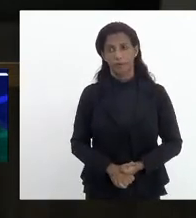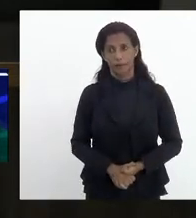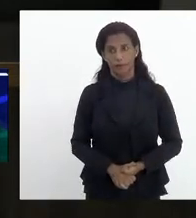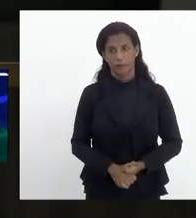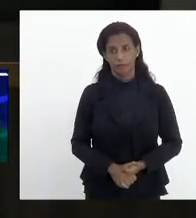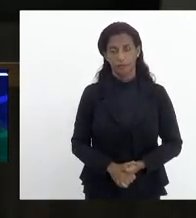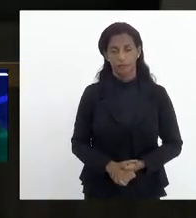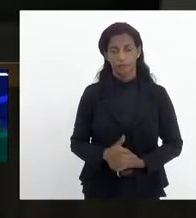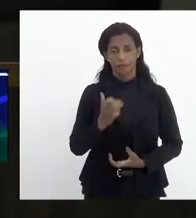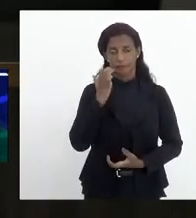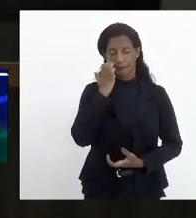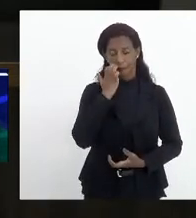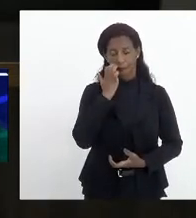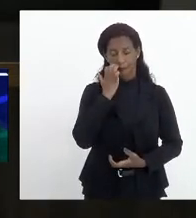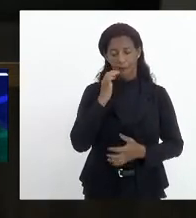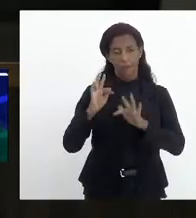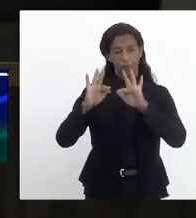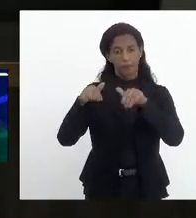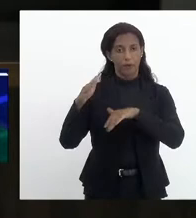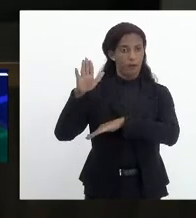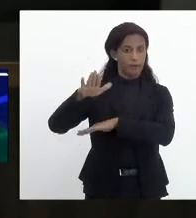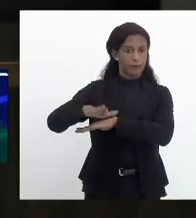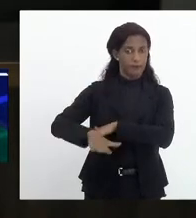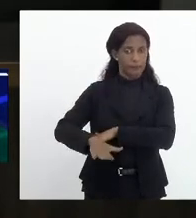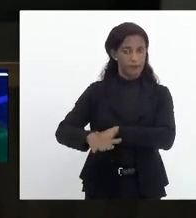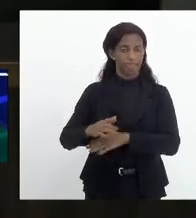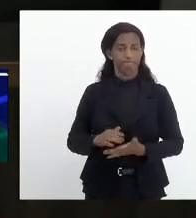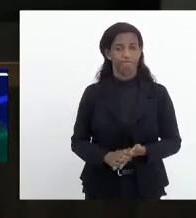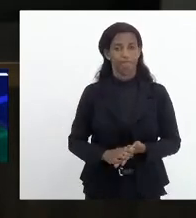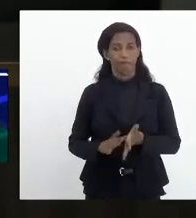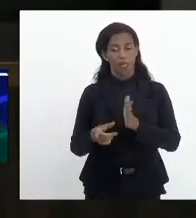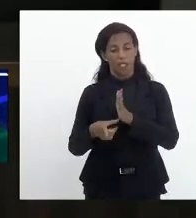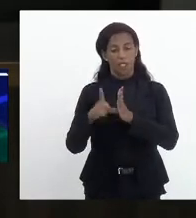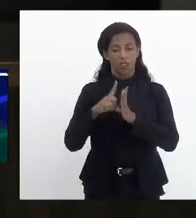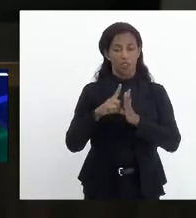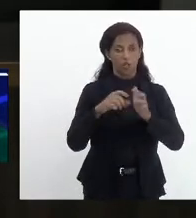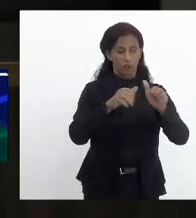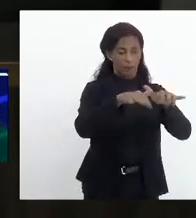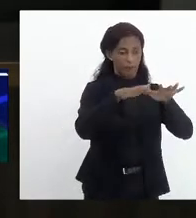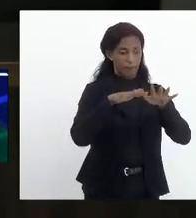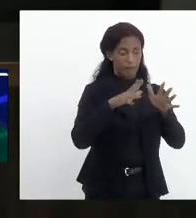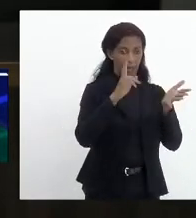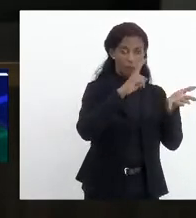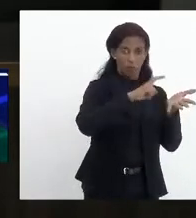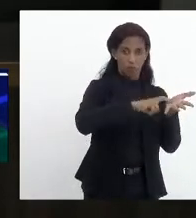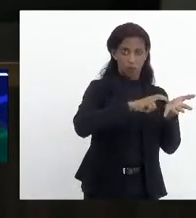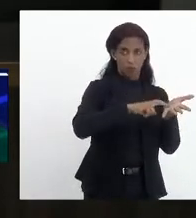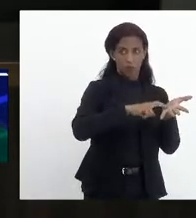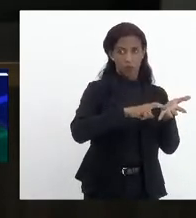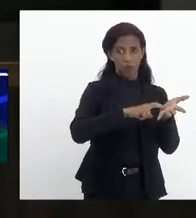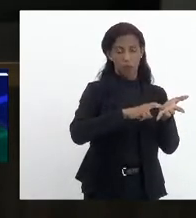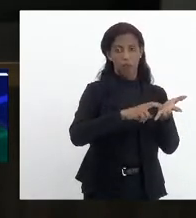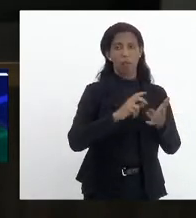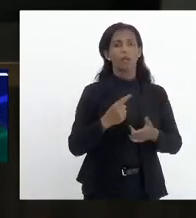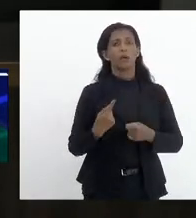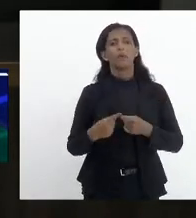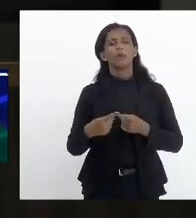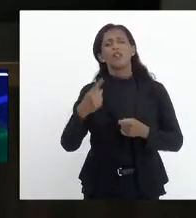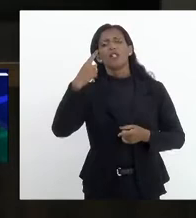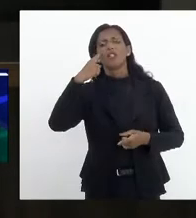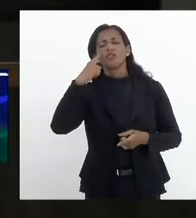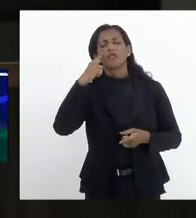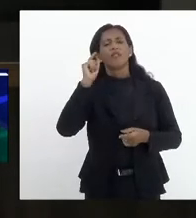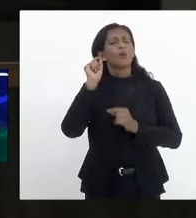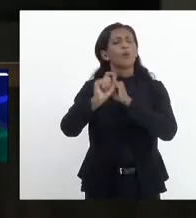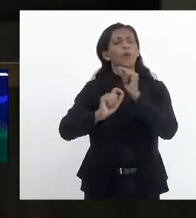na própria terça-feira, no final da tarde. A gente antecipa o plenário, é só para que a gente vai falar o que a gente já avançou até